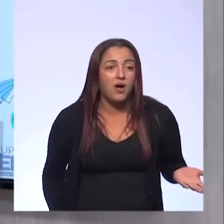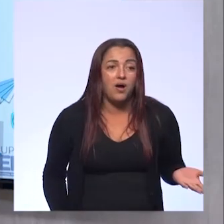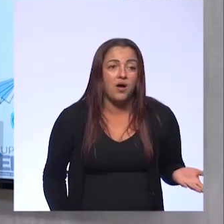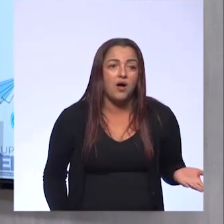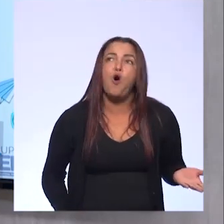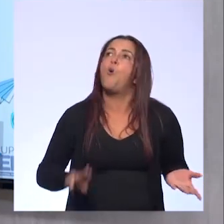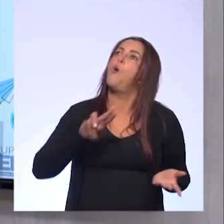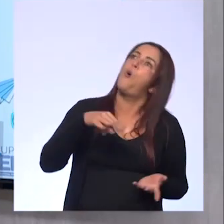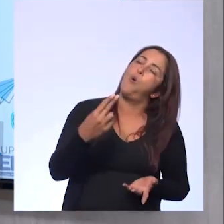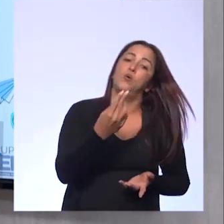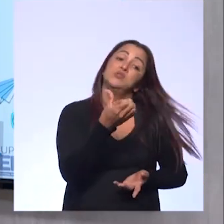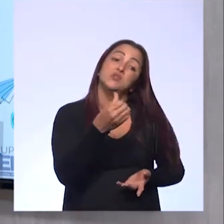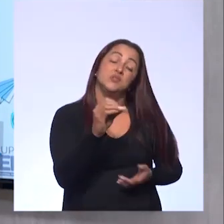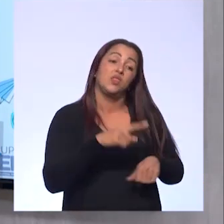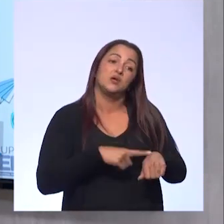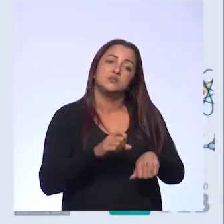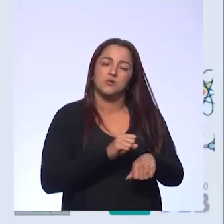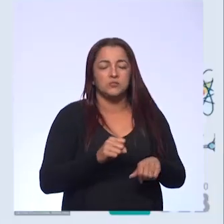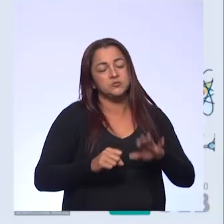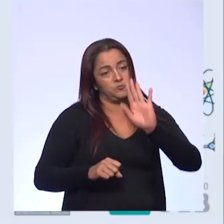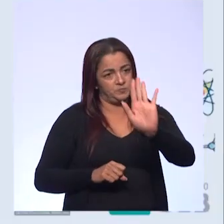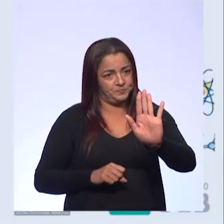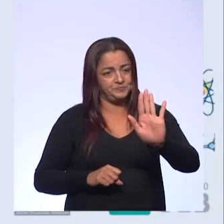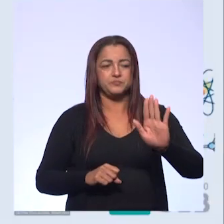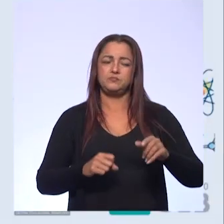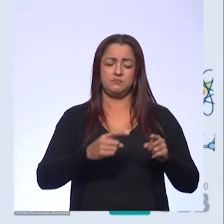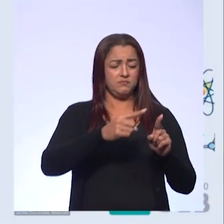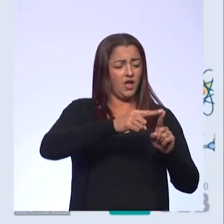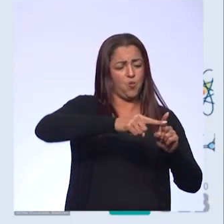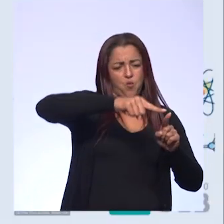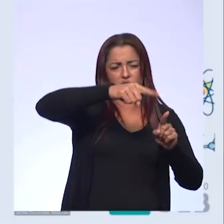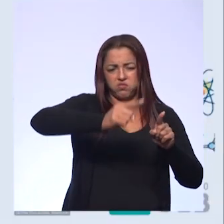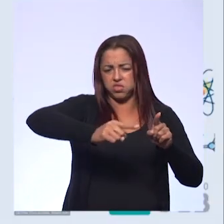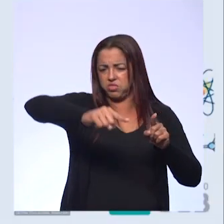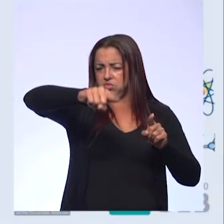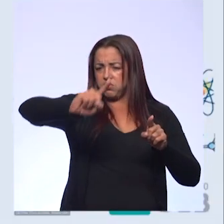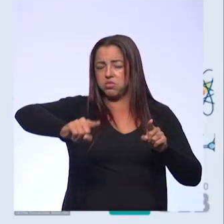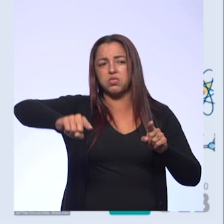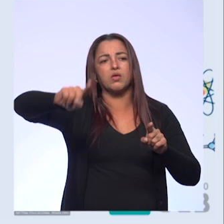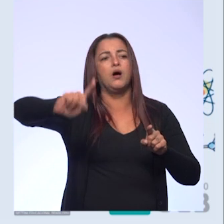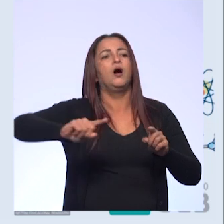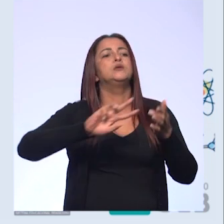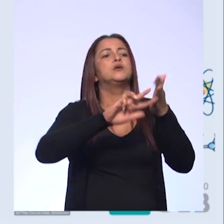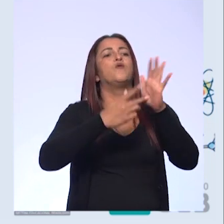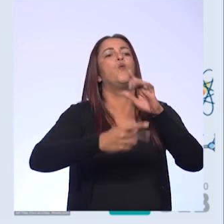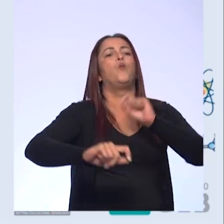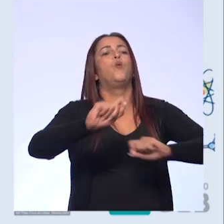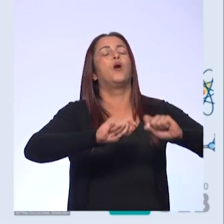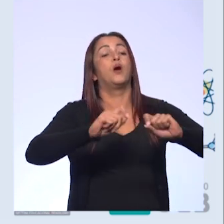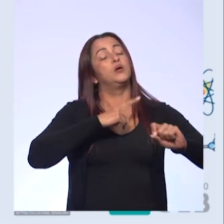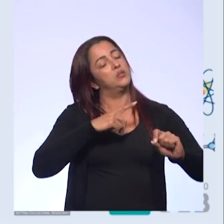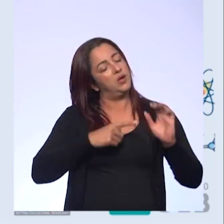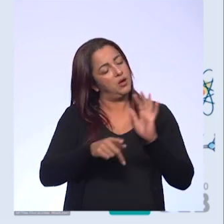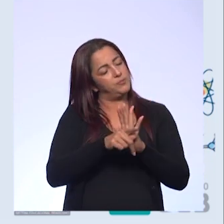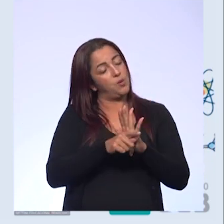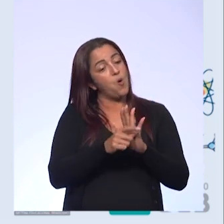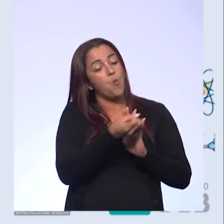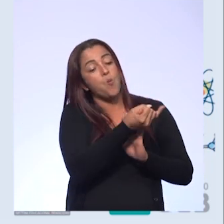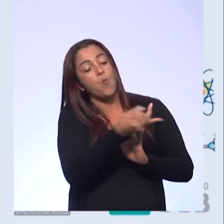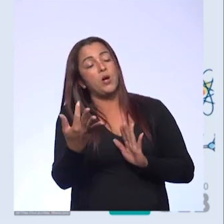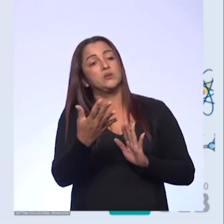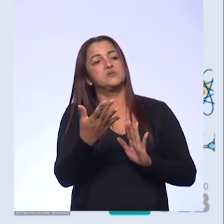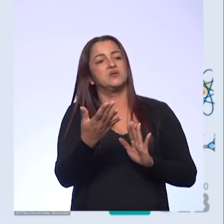ou 60 segundos ambulatório o que que seria frequência não do ator a frequência seria o número de vibrações